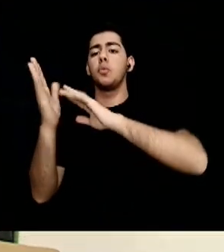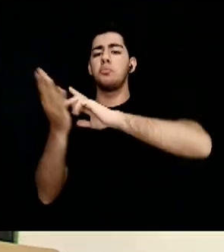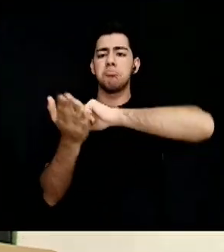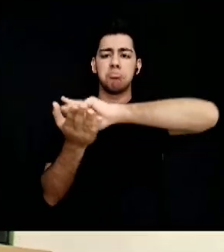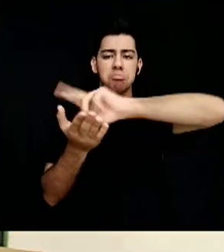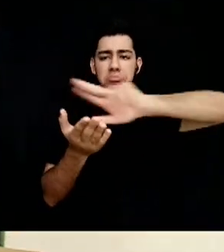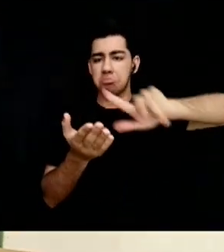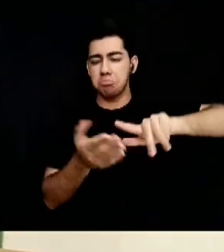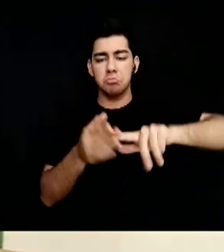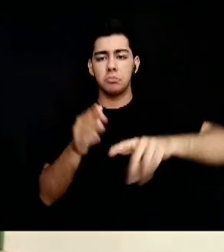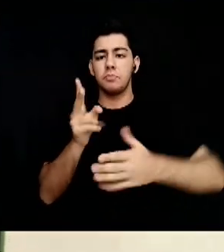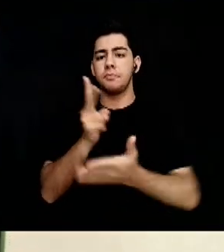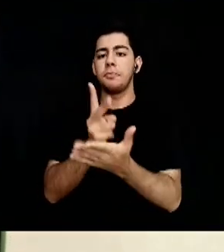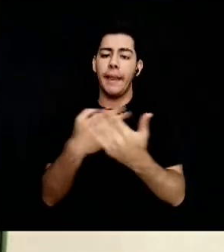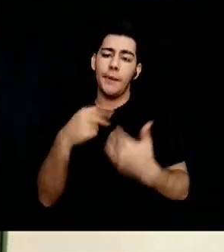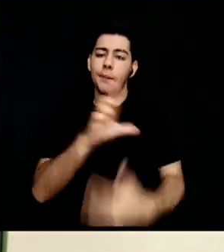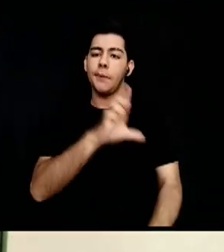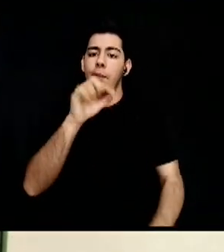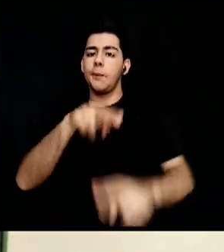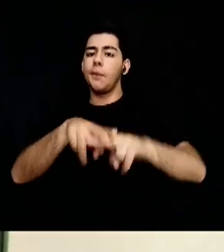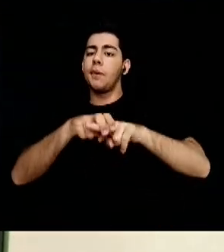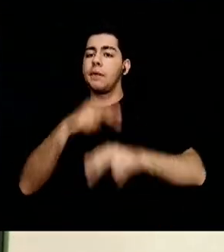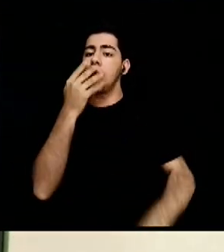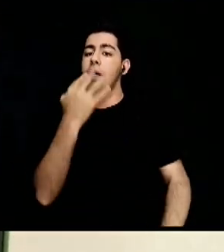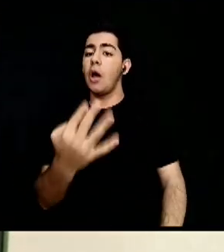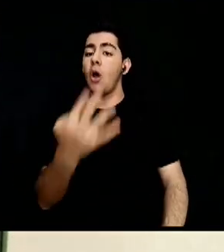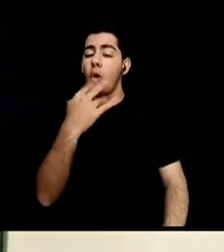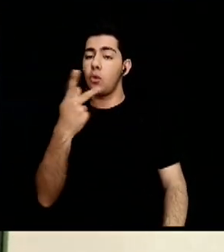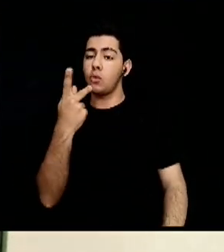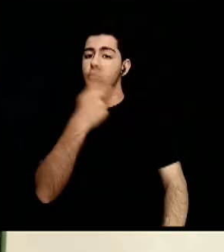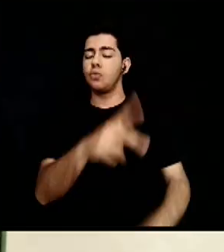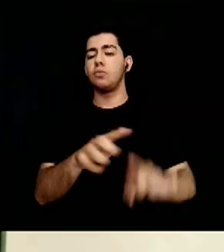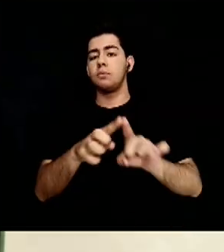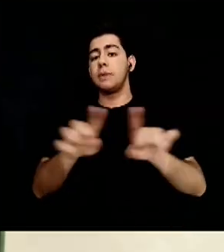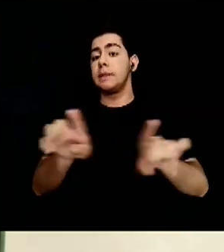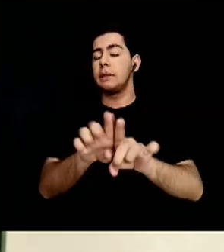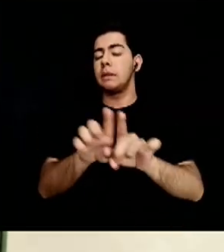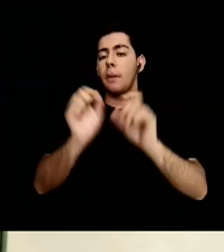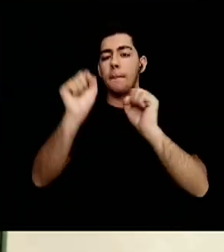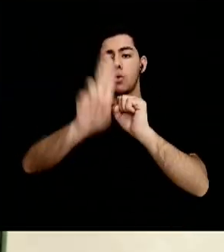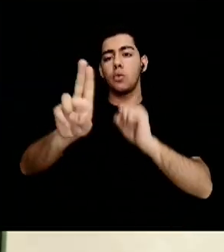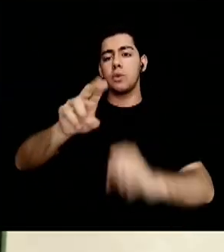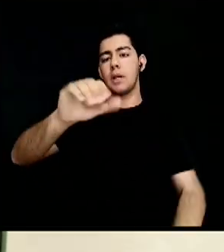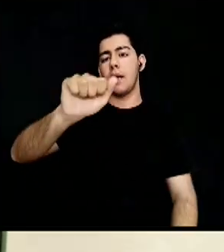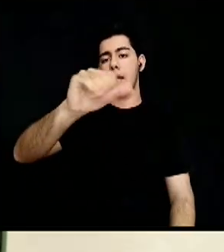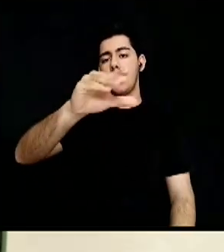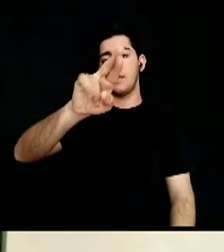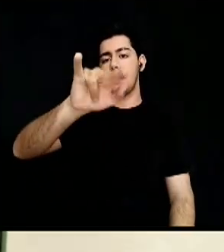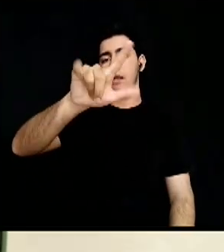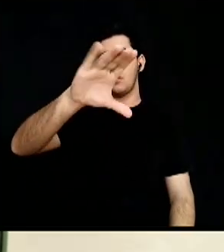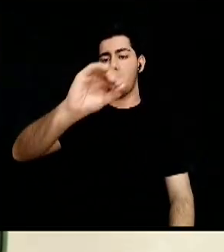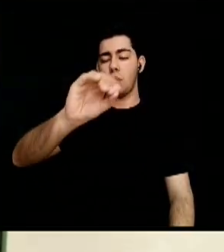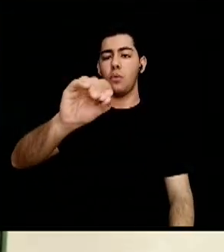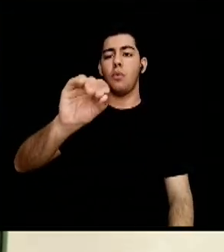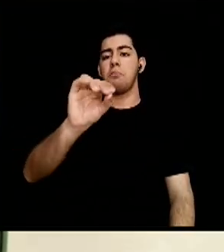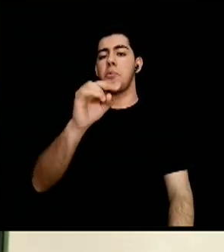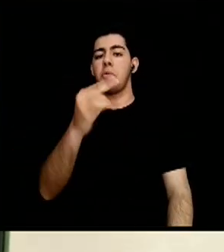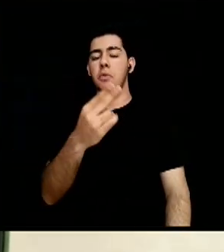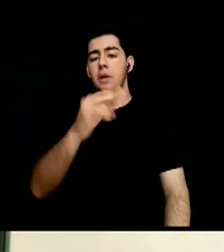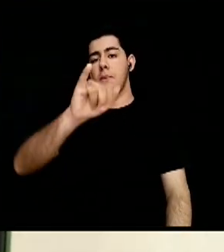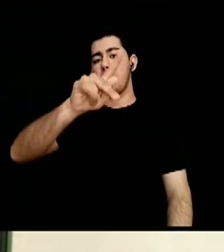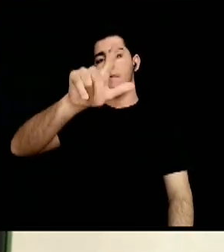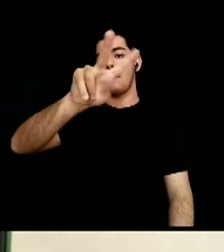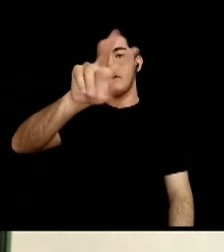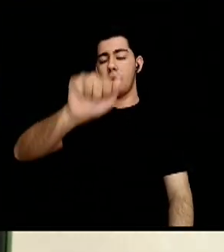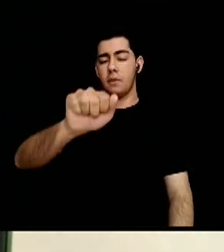ela por conta da cor, mas você pode usar também uma tinta acrílica, uma PVA, que não tem problema, tá? Vai dar o mesmo